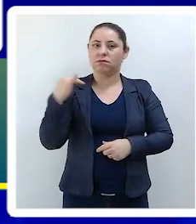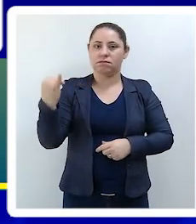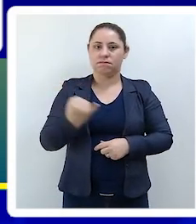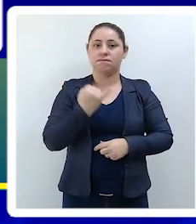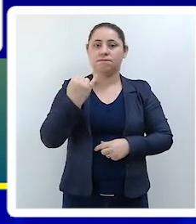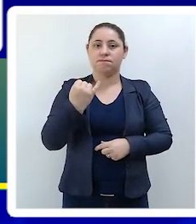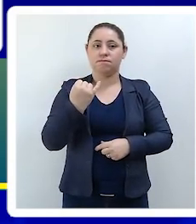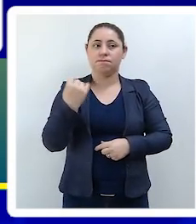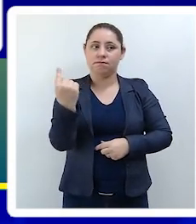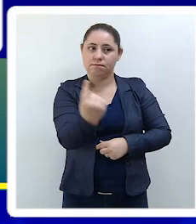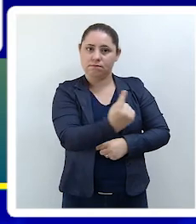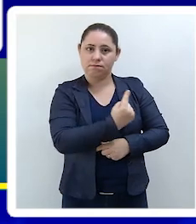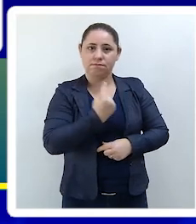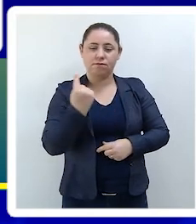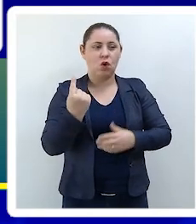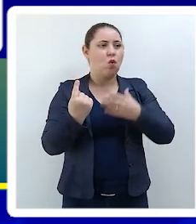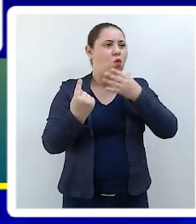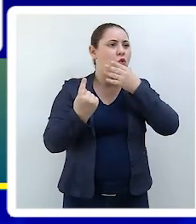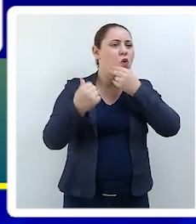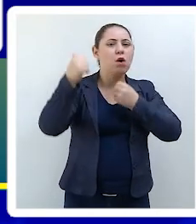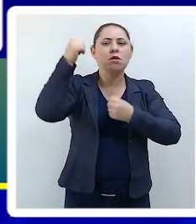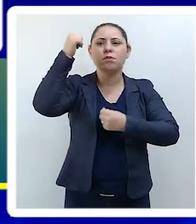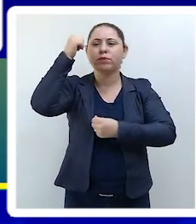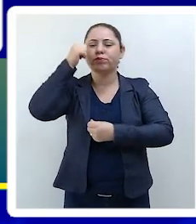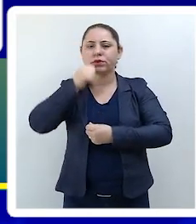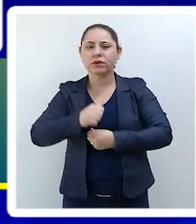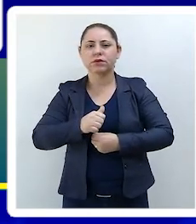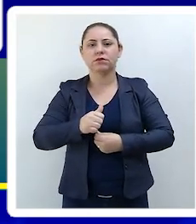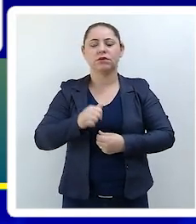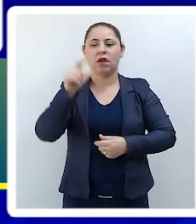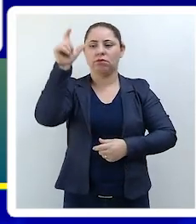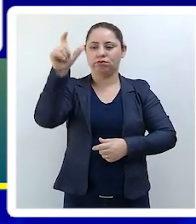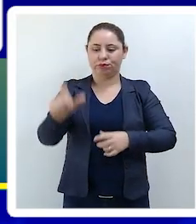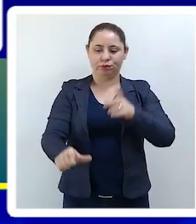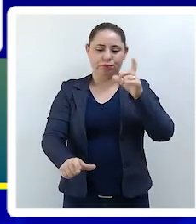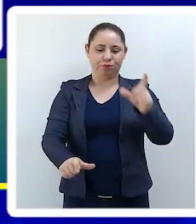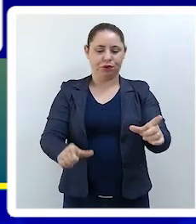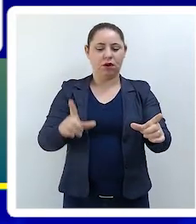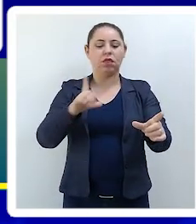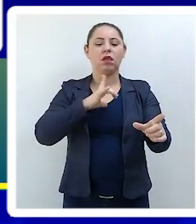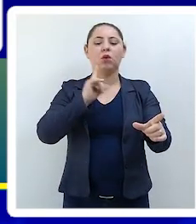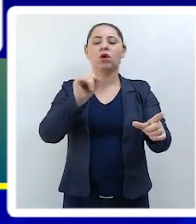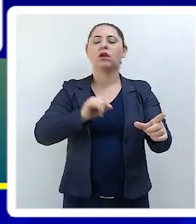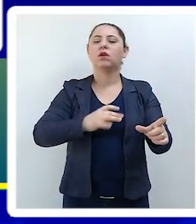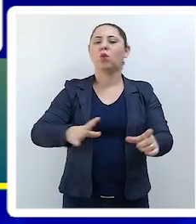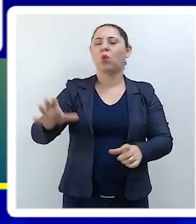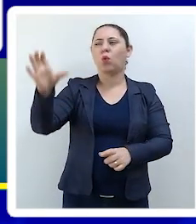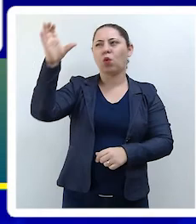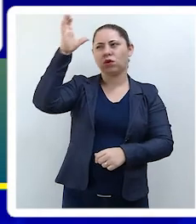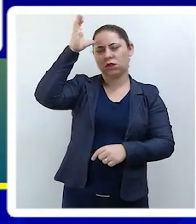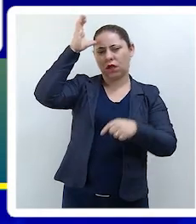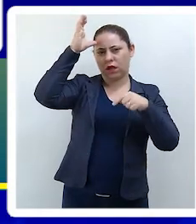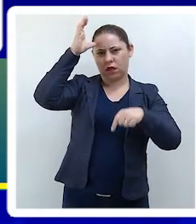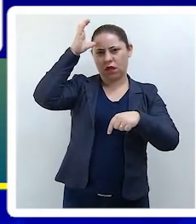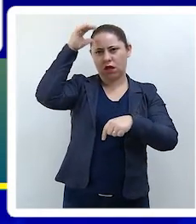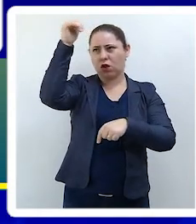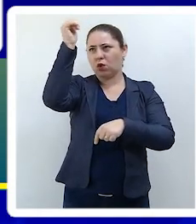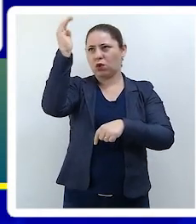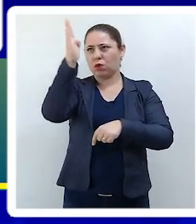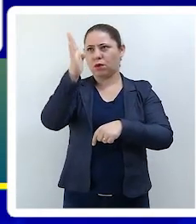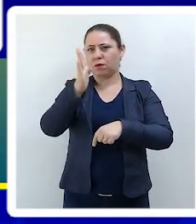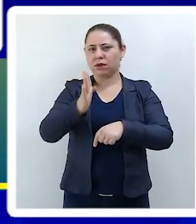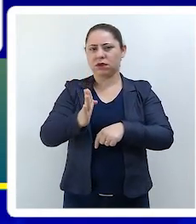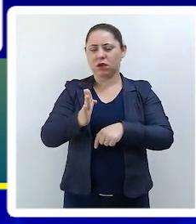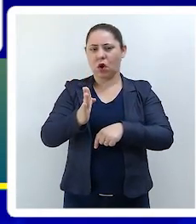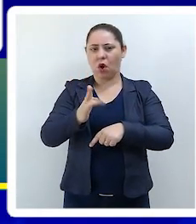que nós, homens, mulheres, nós tenhamos consciência do quanto aqui no Brasil, especificamente,